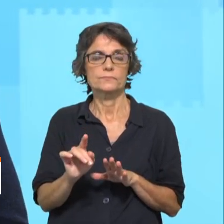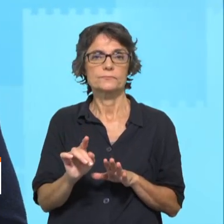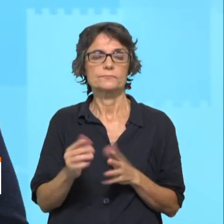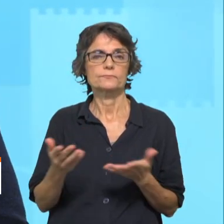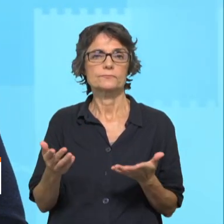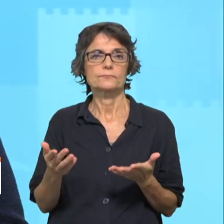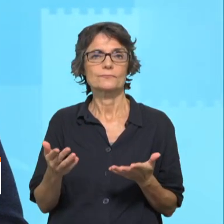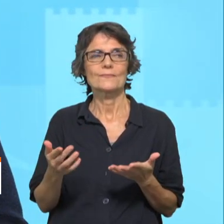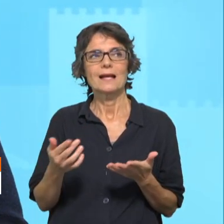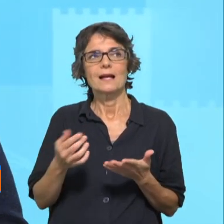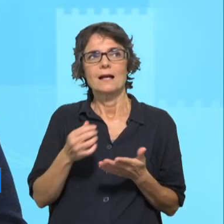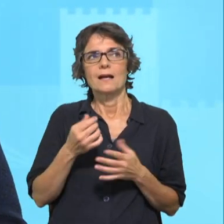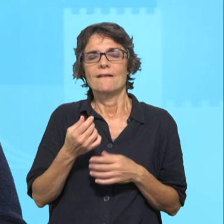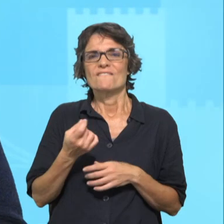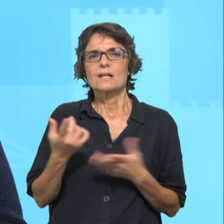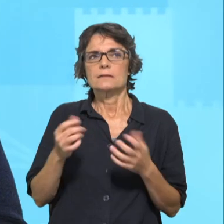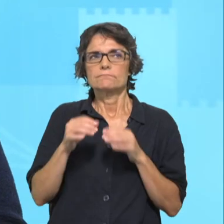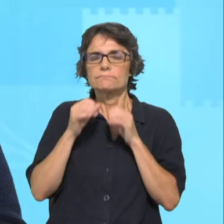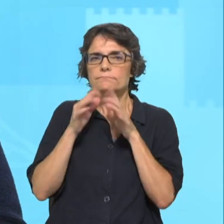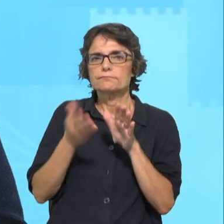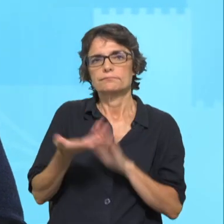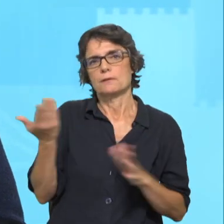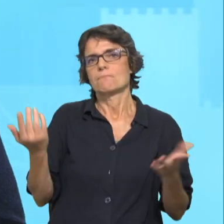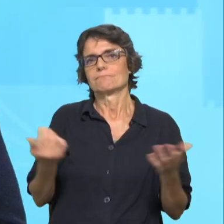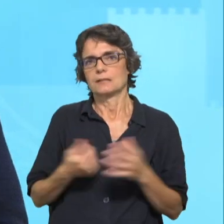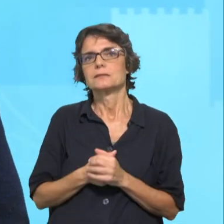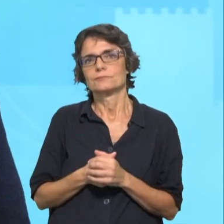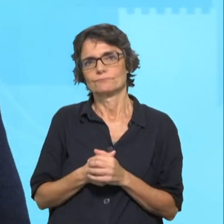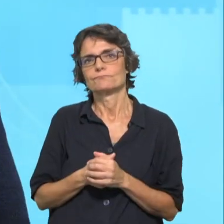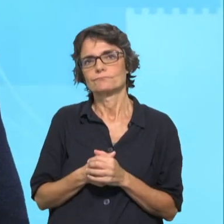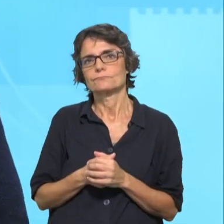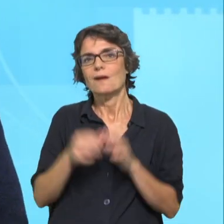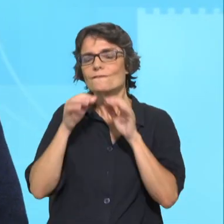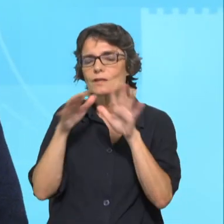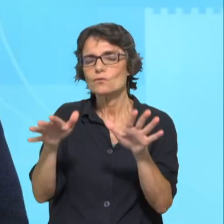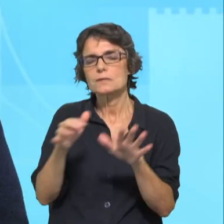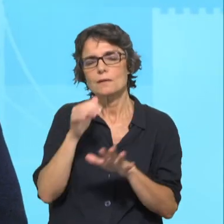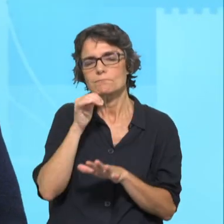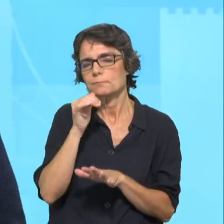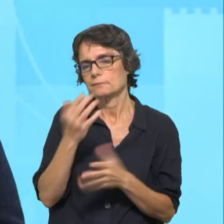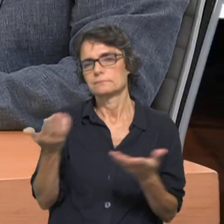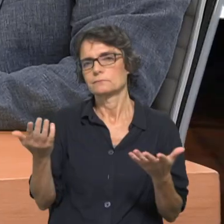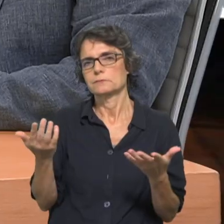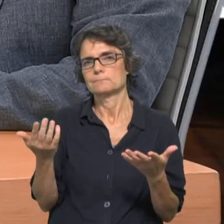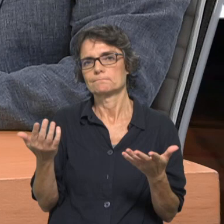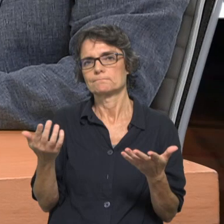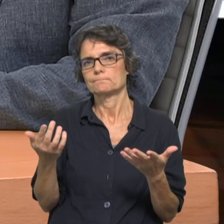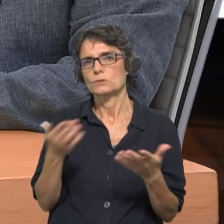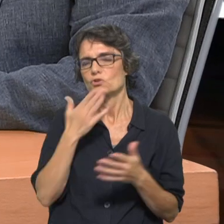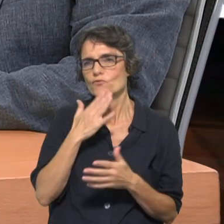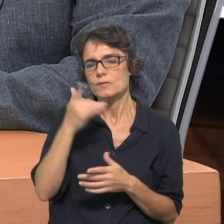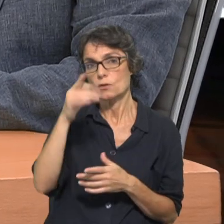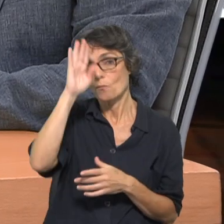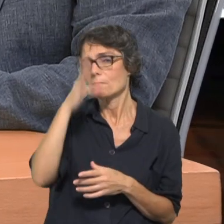tão divulgado e tão difundido como o Papa desejaria, como